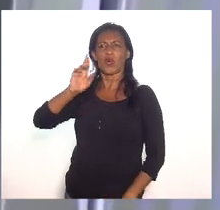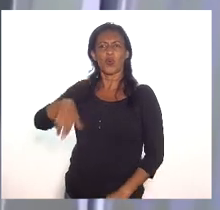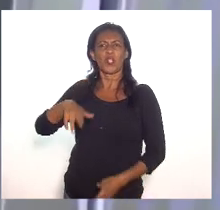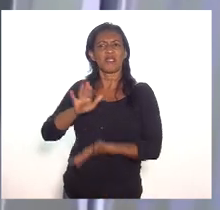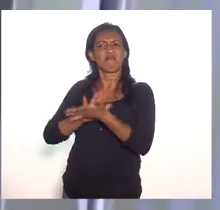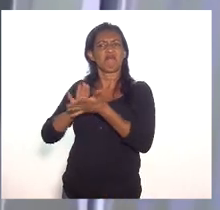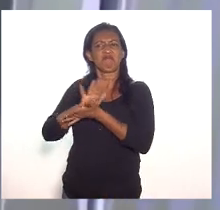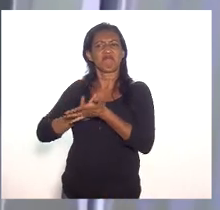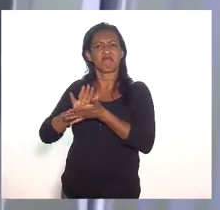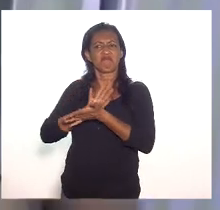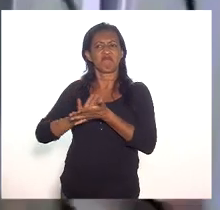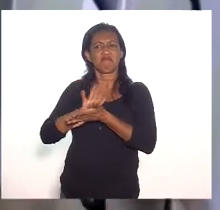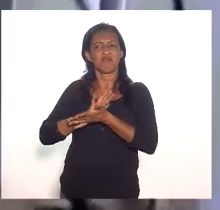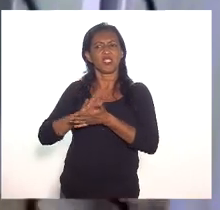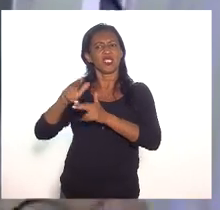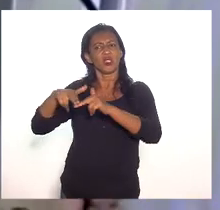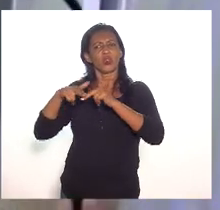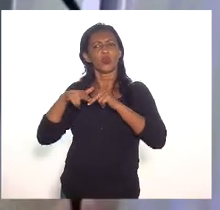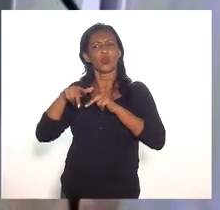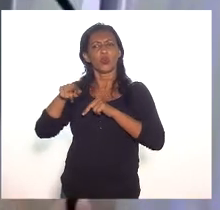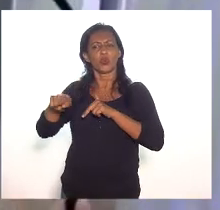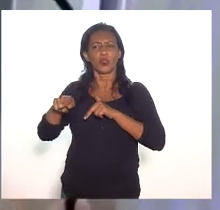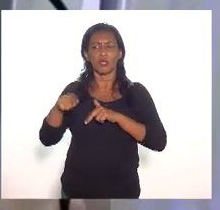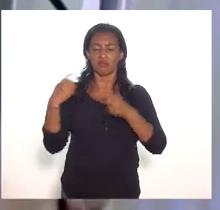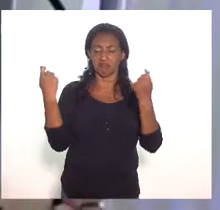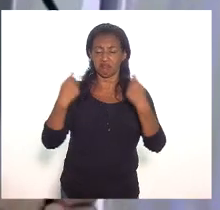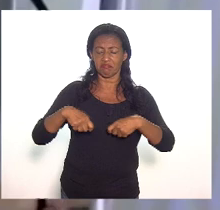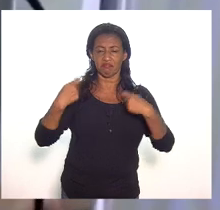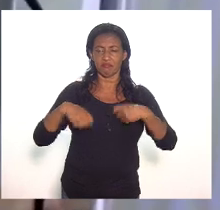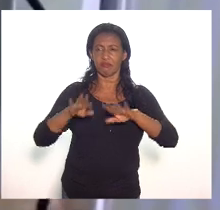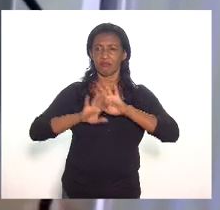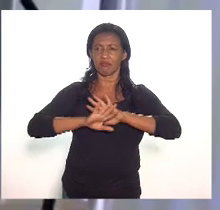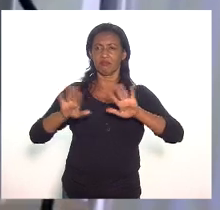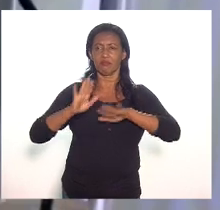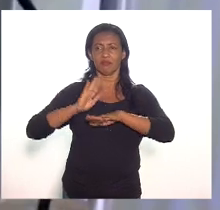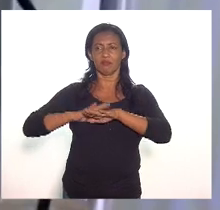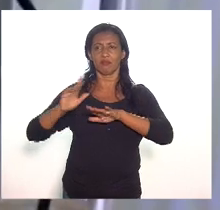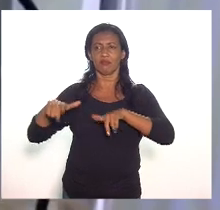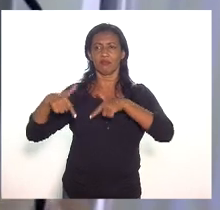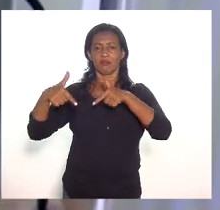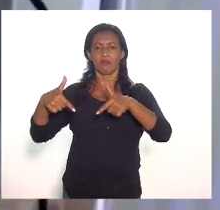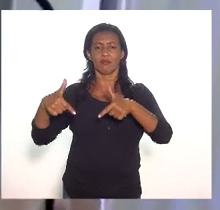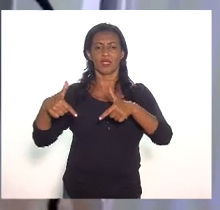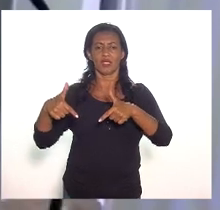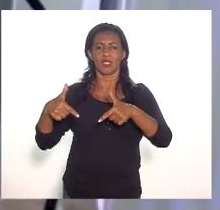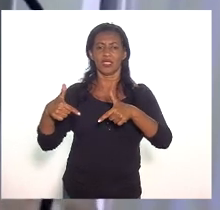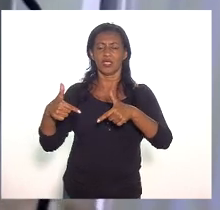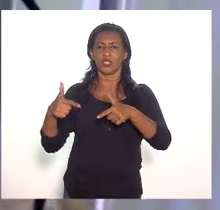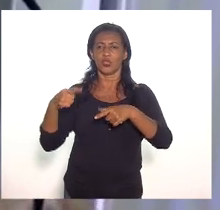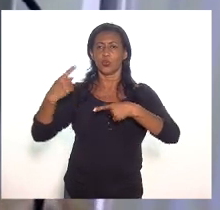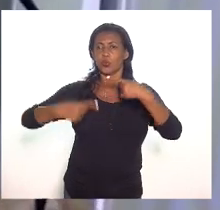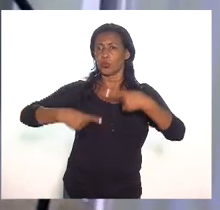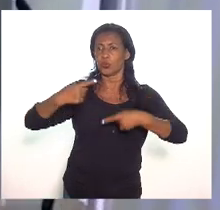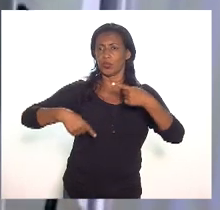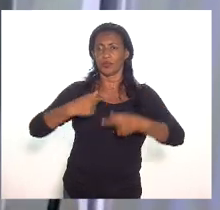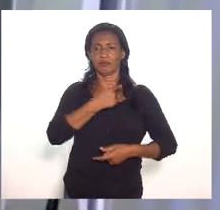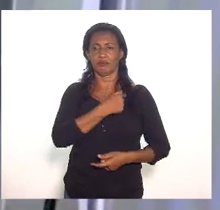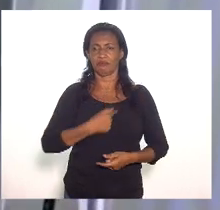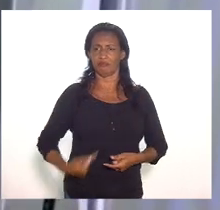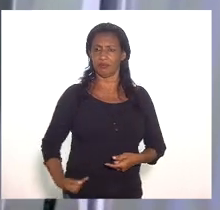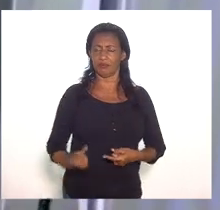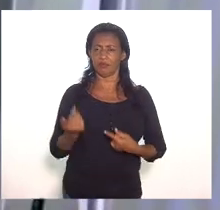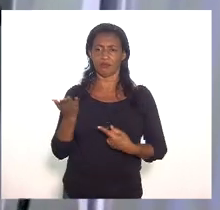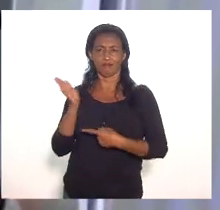minimizá-las, atenuá-las, e com isso você não tem necessidade de executar o orçamento público, de implementar políticas públicas para